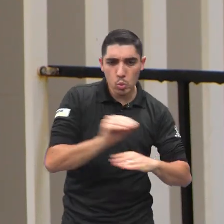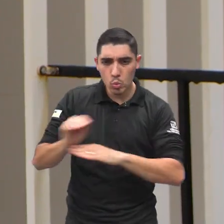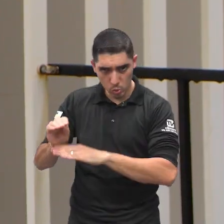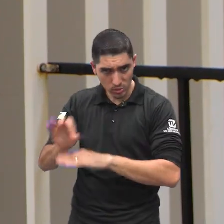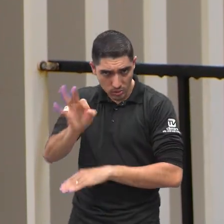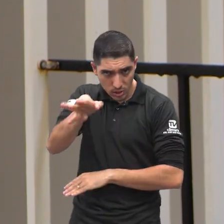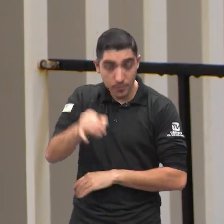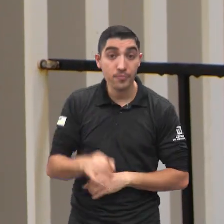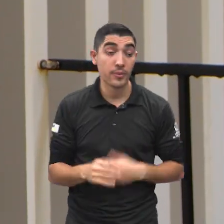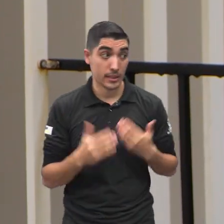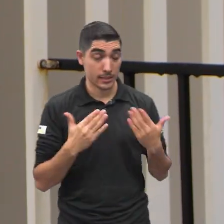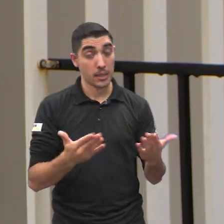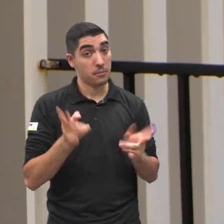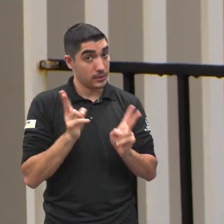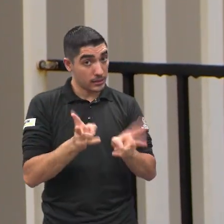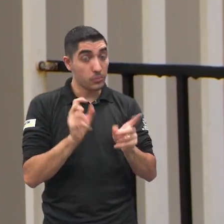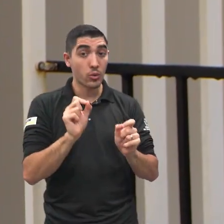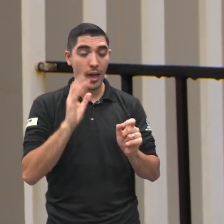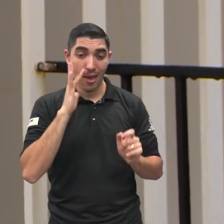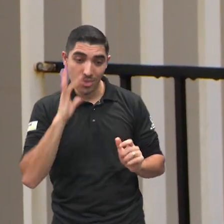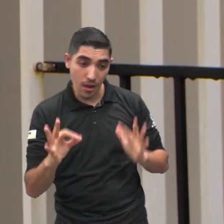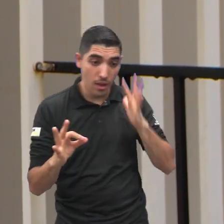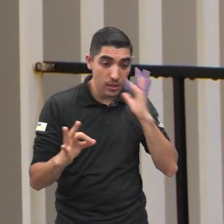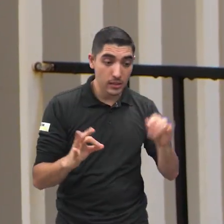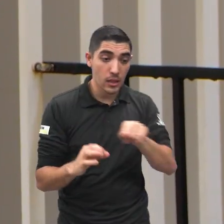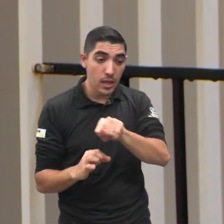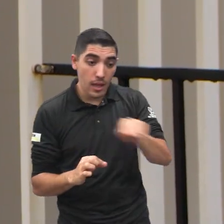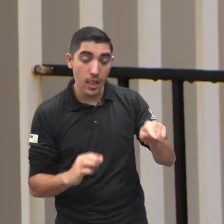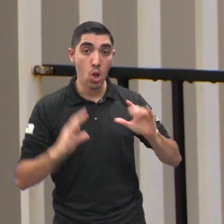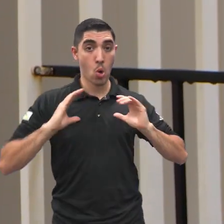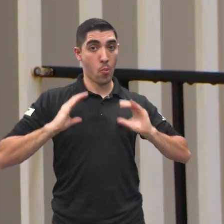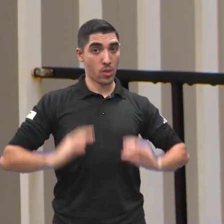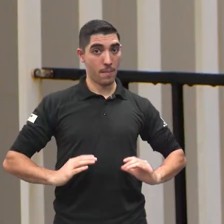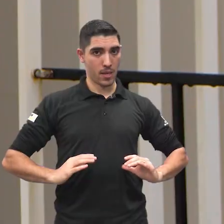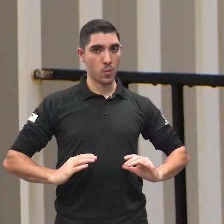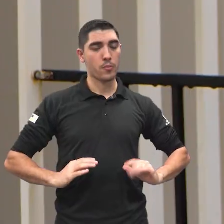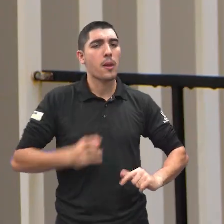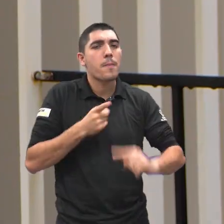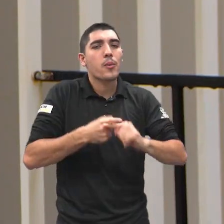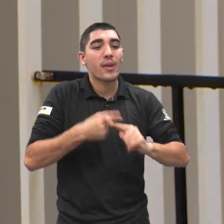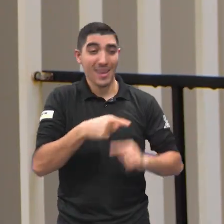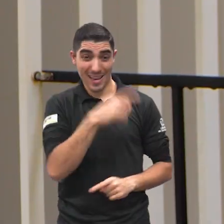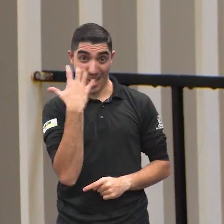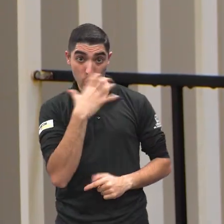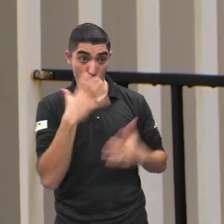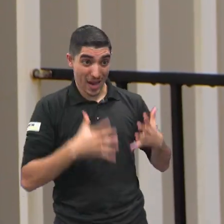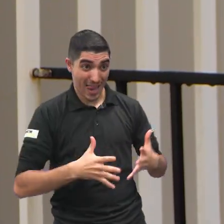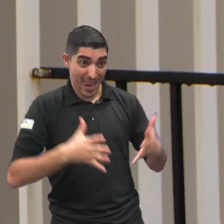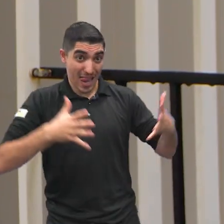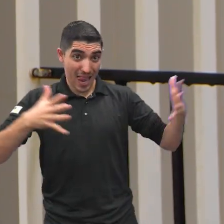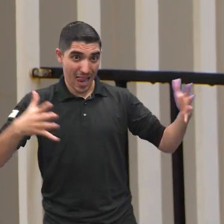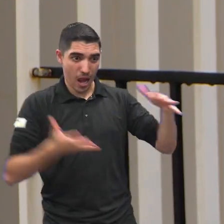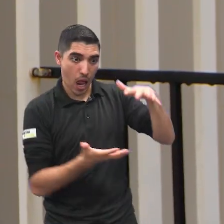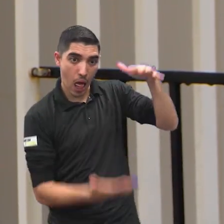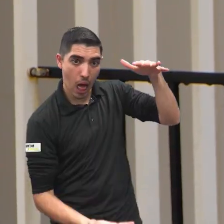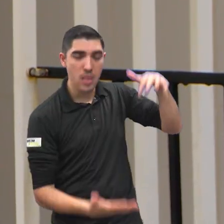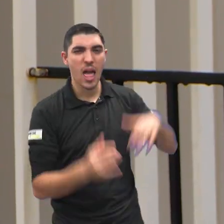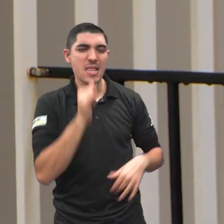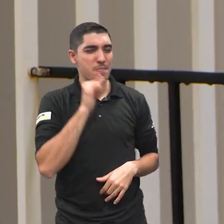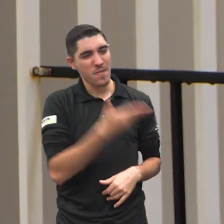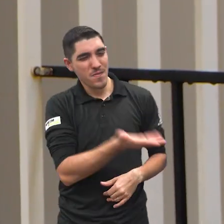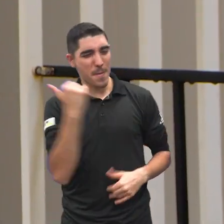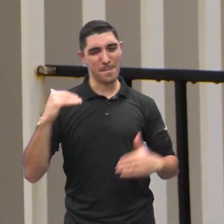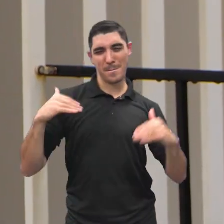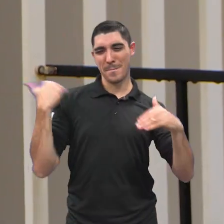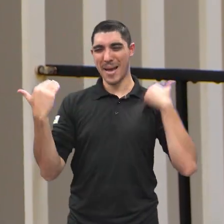tem que observar muito o comportamento dele, as necessidades deles. Porque cachorro de grande porte, você não consegue falar assim, eu vou